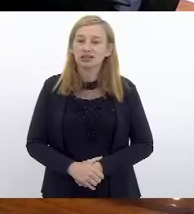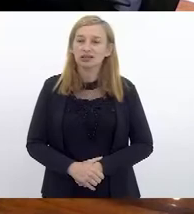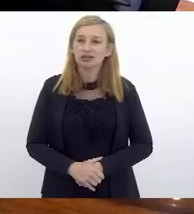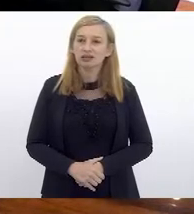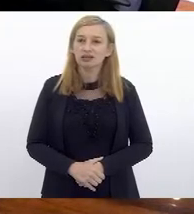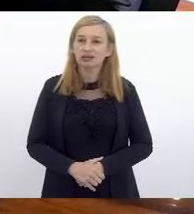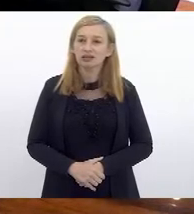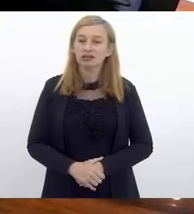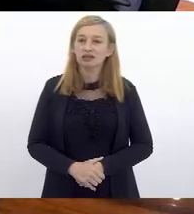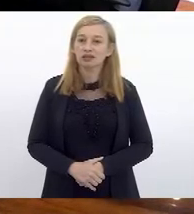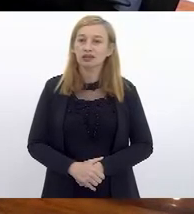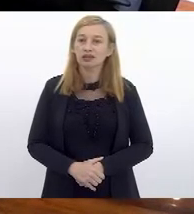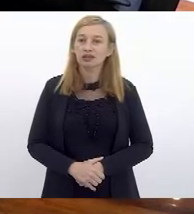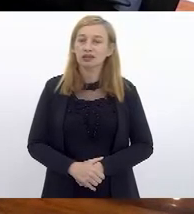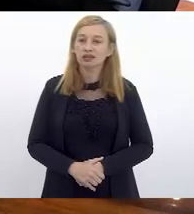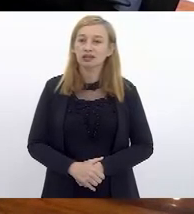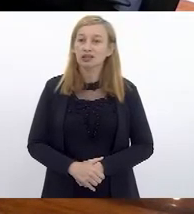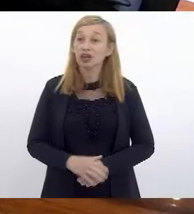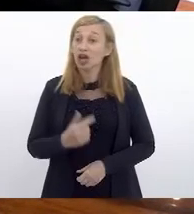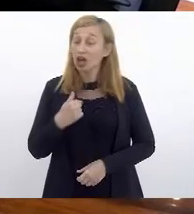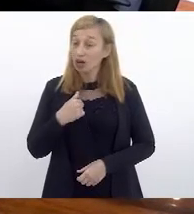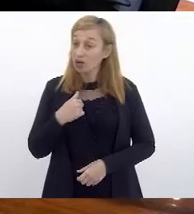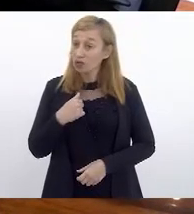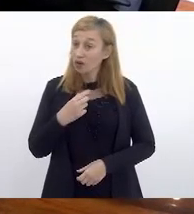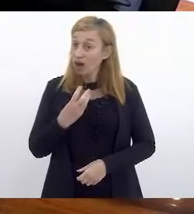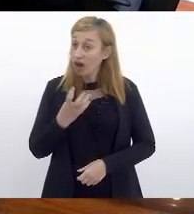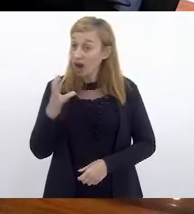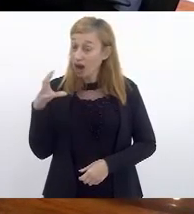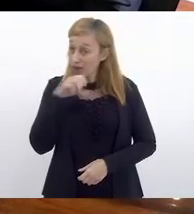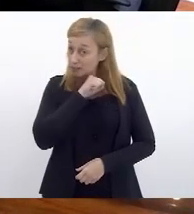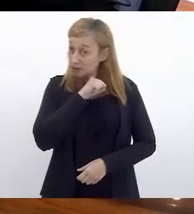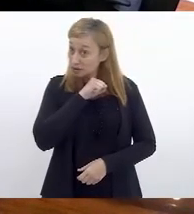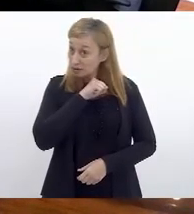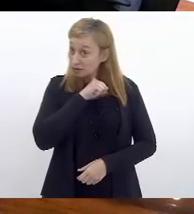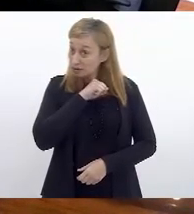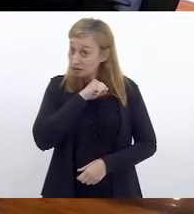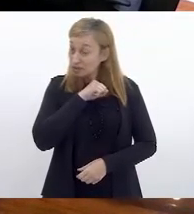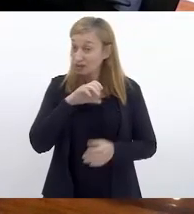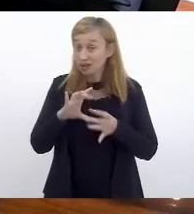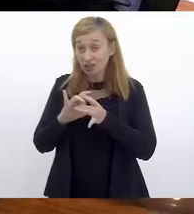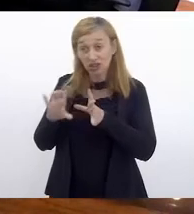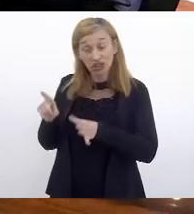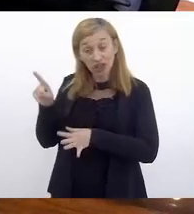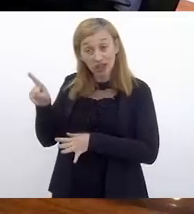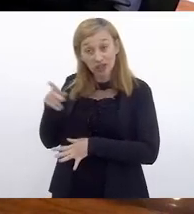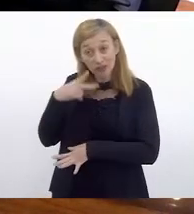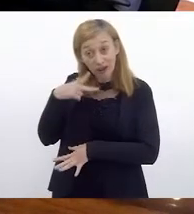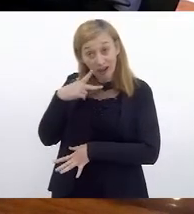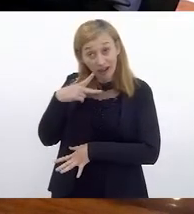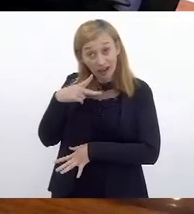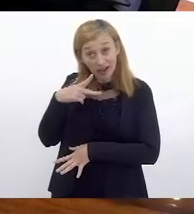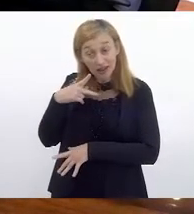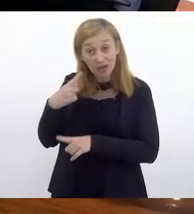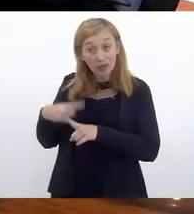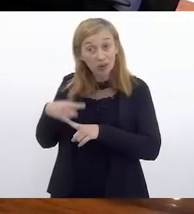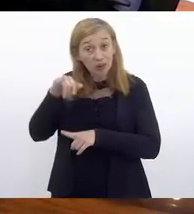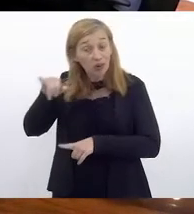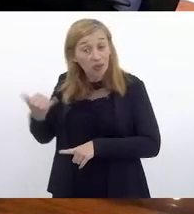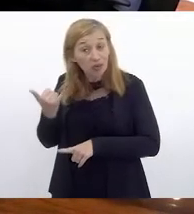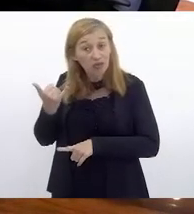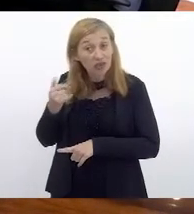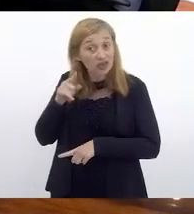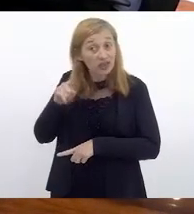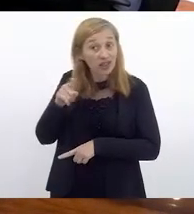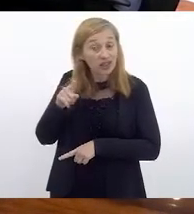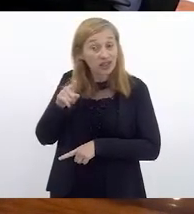e eu vou aqui fazer uma síntese rapidinha e ceder a palavra para ele, porque eu aproveito e ele faz